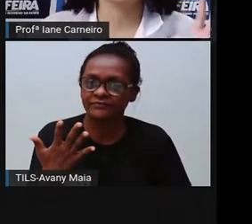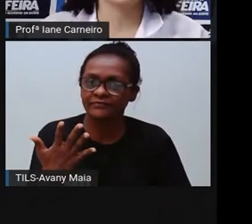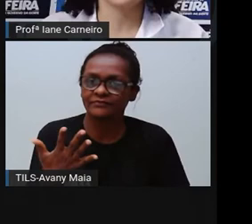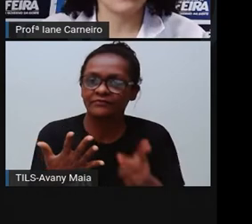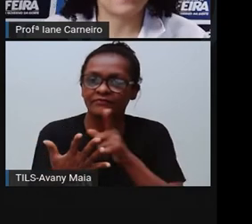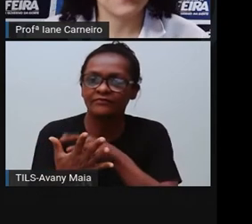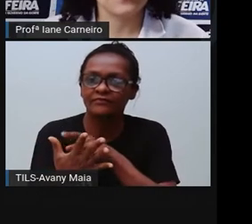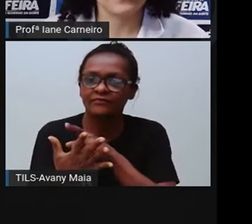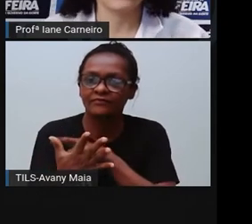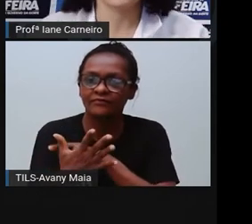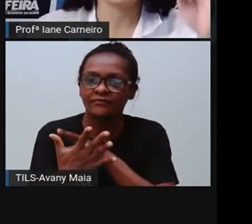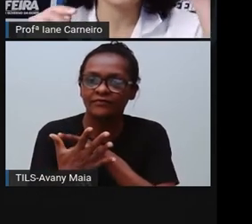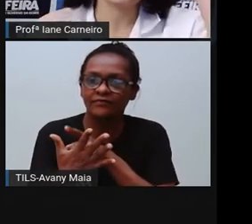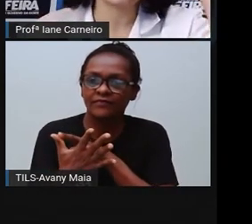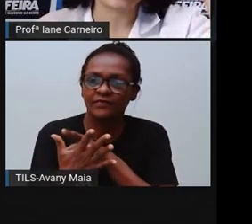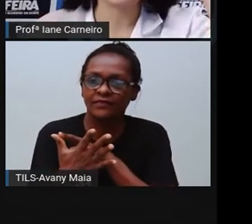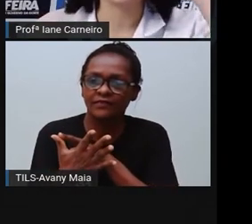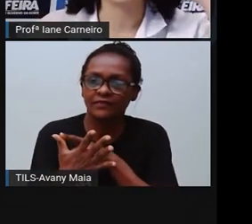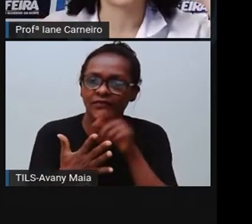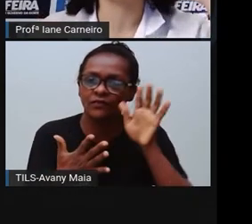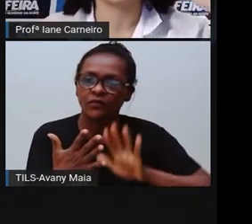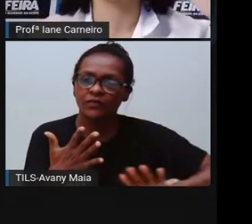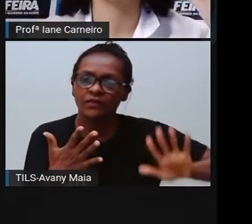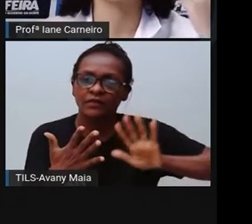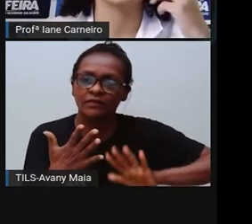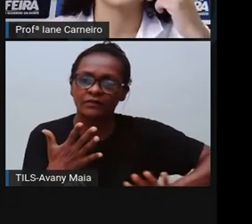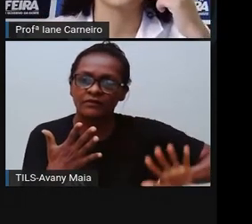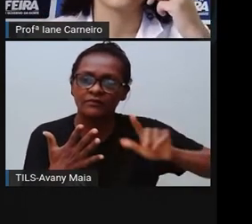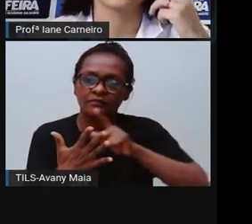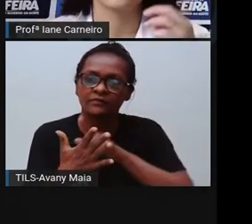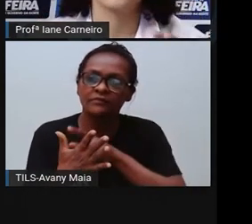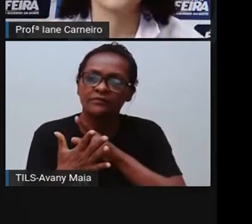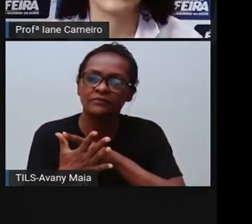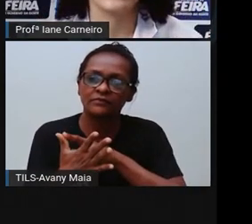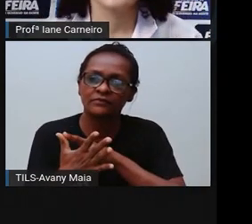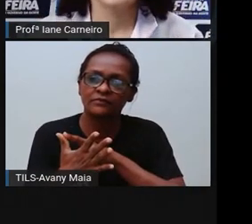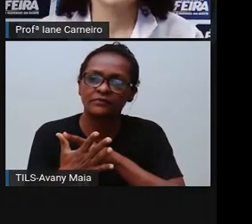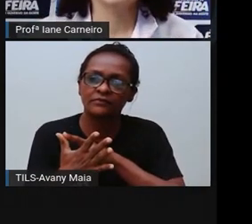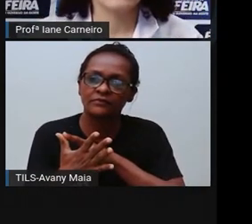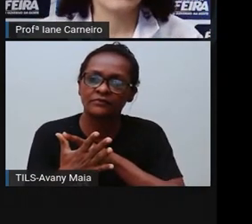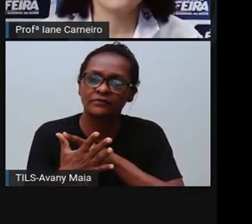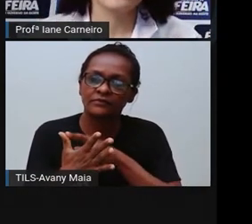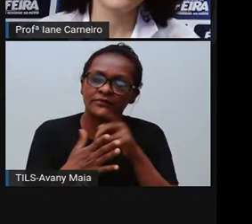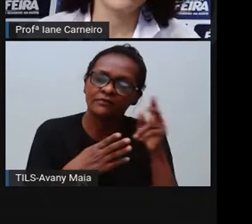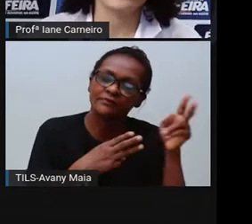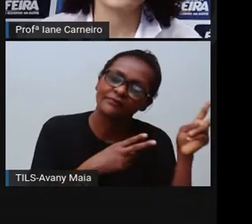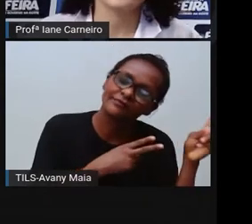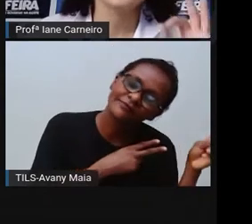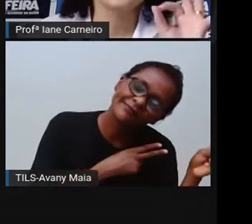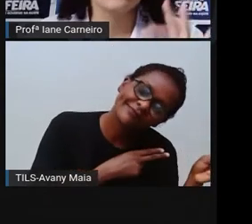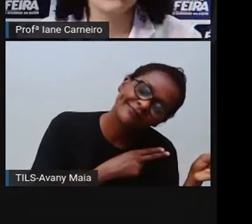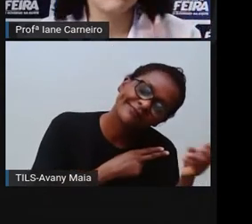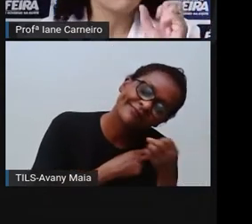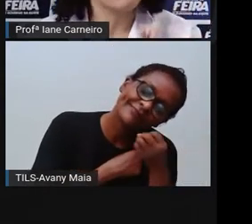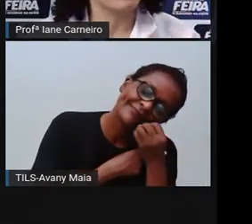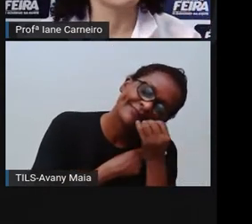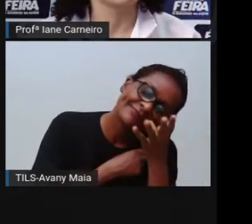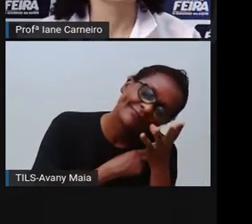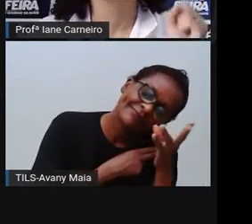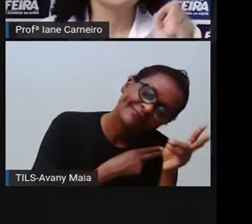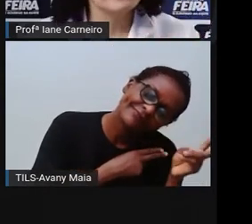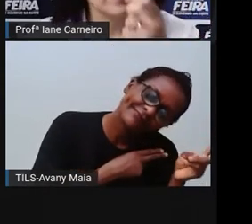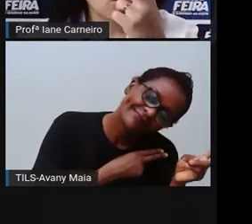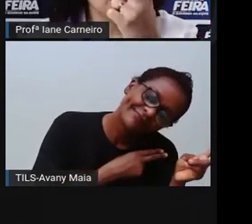o primeiro hábito, né, o primeiro cuidado saudável que a gente tem que ter com o nosso corpo é dormir bem, né? Durma